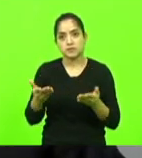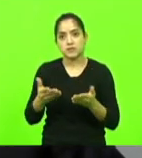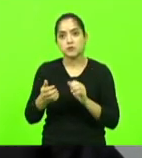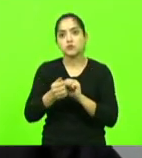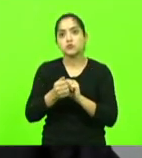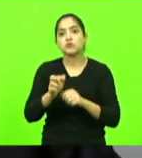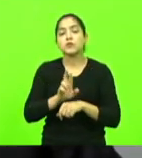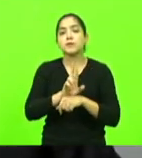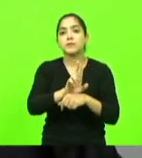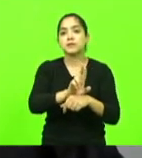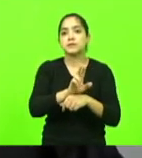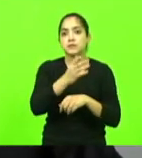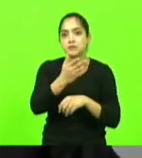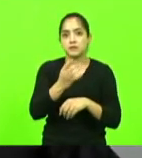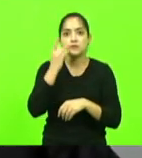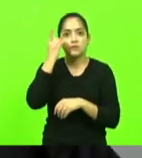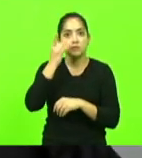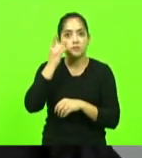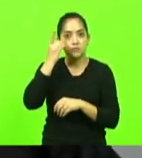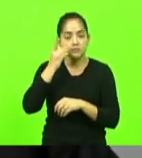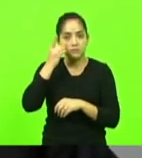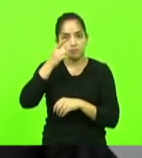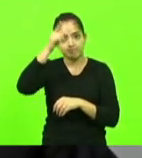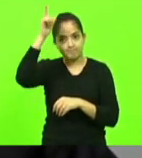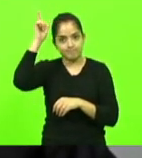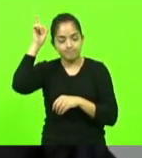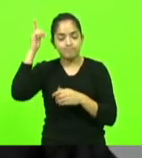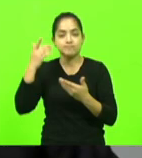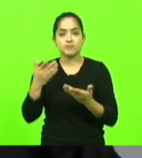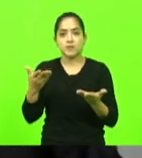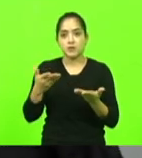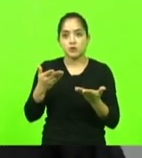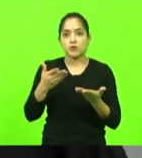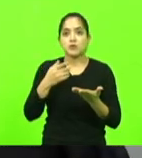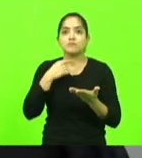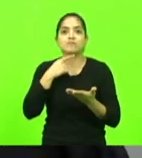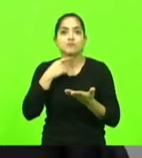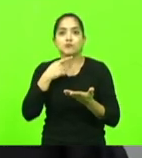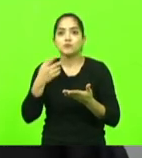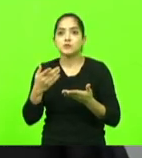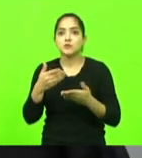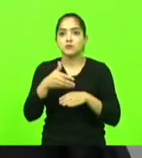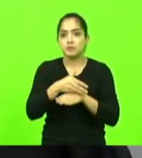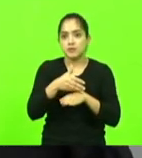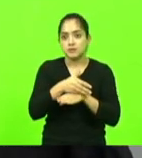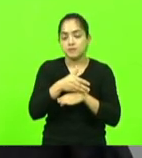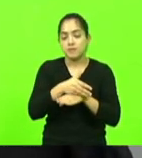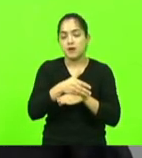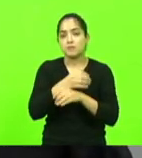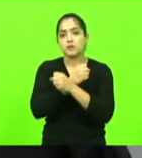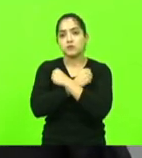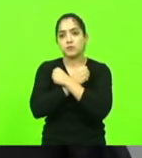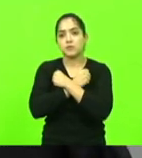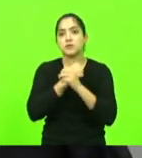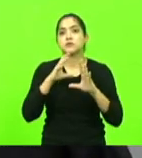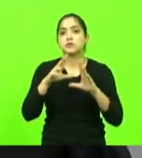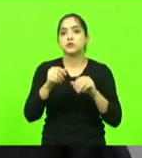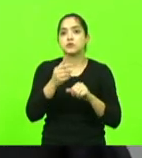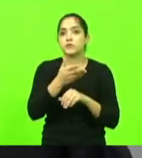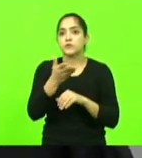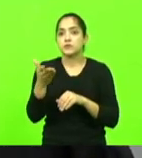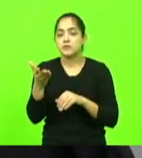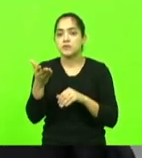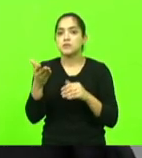representando o deputado Sargento Lima, que não pôde estar nesse instante, mas mando um abraço a todos que também